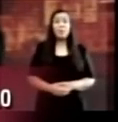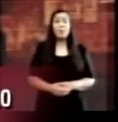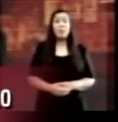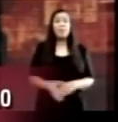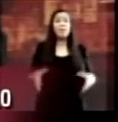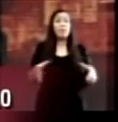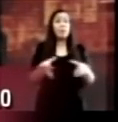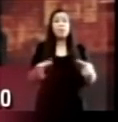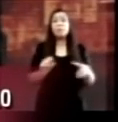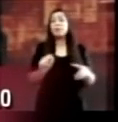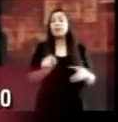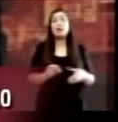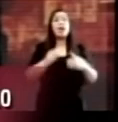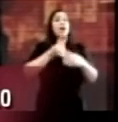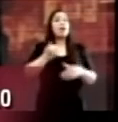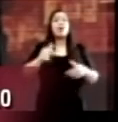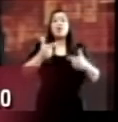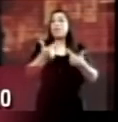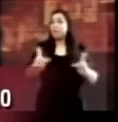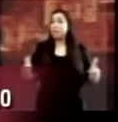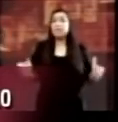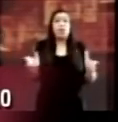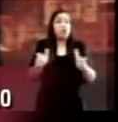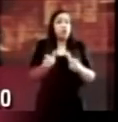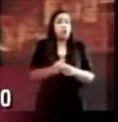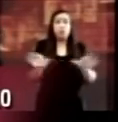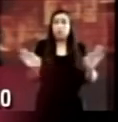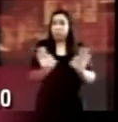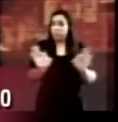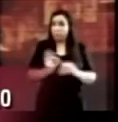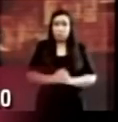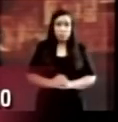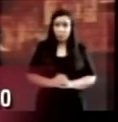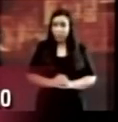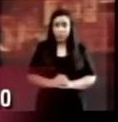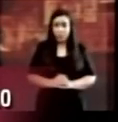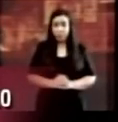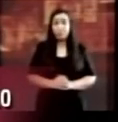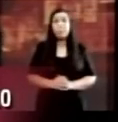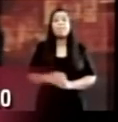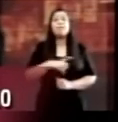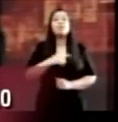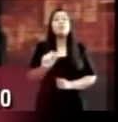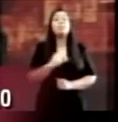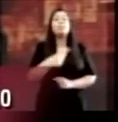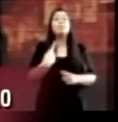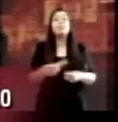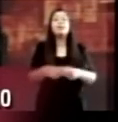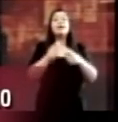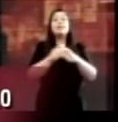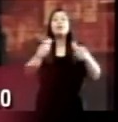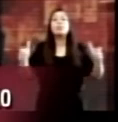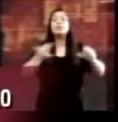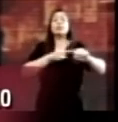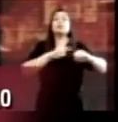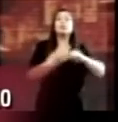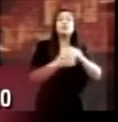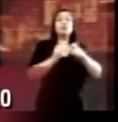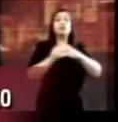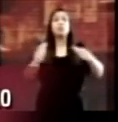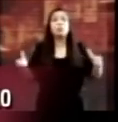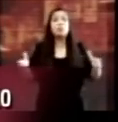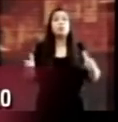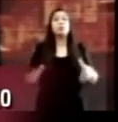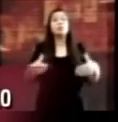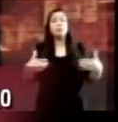decidiu que não haverá diminuição de leitos. Nós estamos com aumento do número de casos,